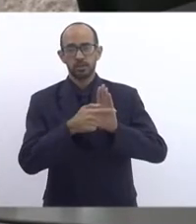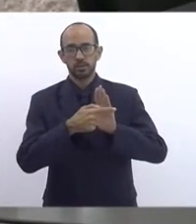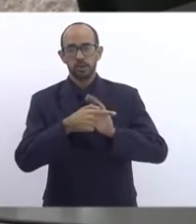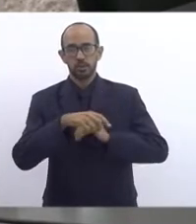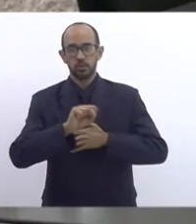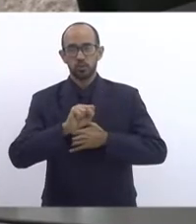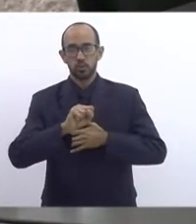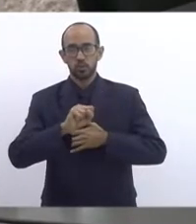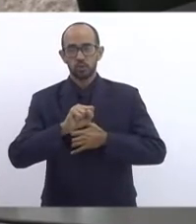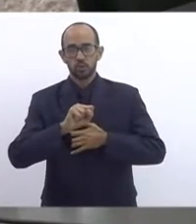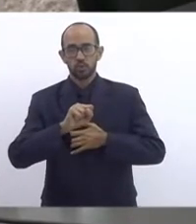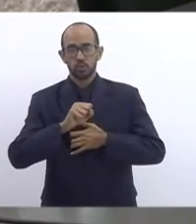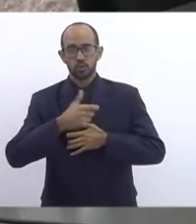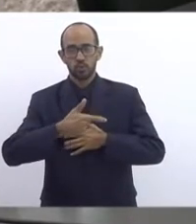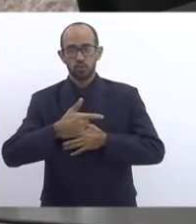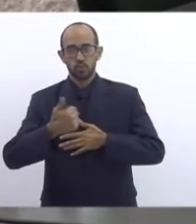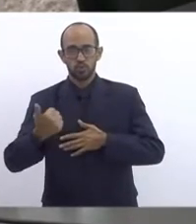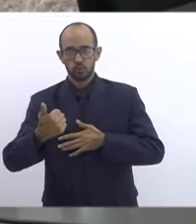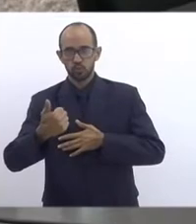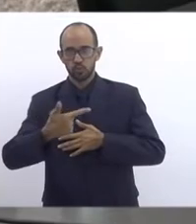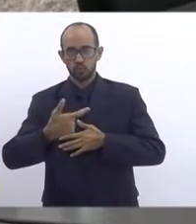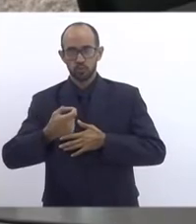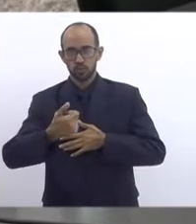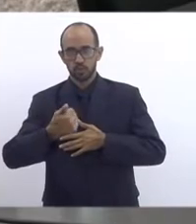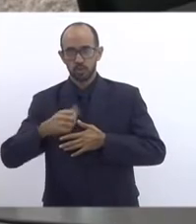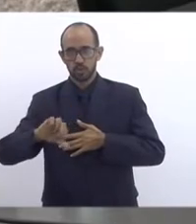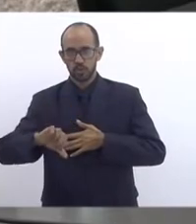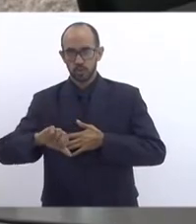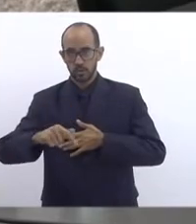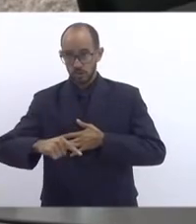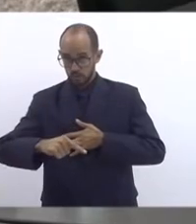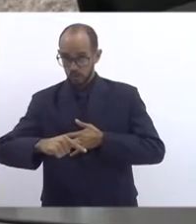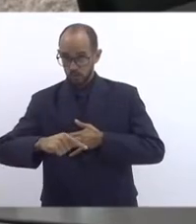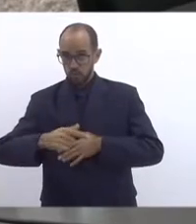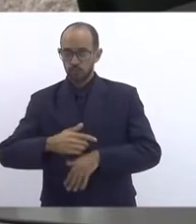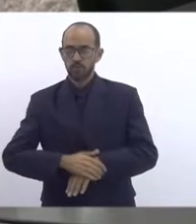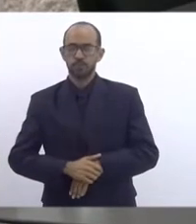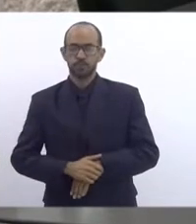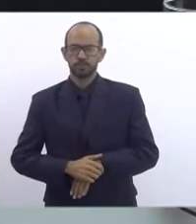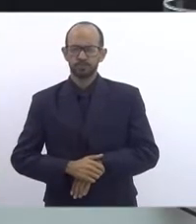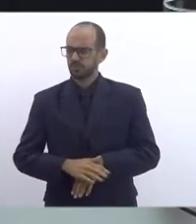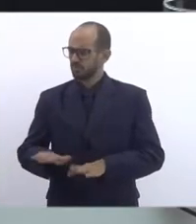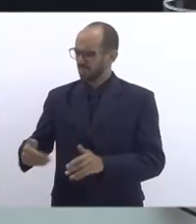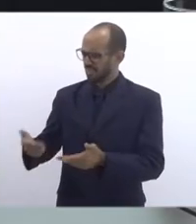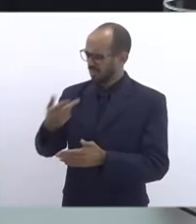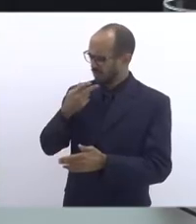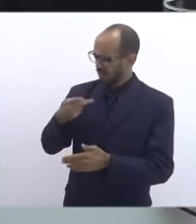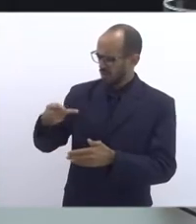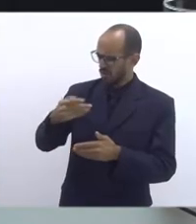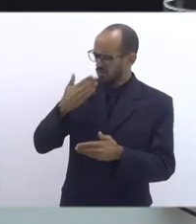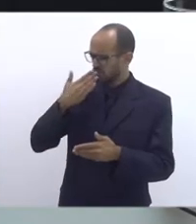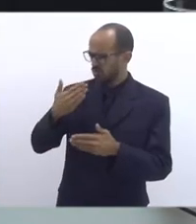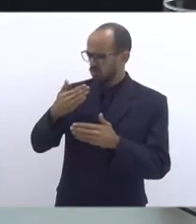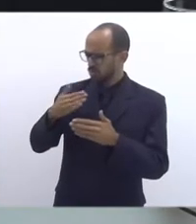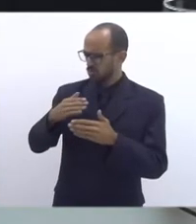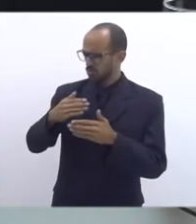7821 de 20 de janeiro de 2017. Ele especificou um tipo de identificação.